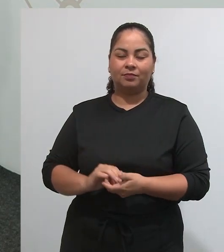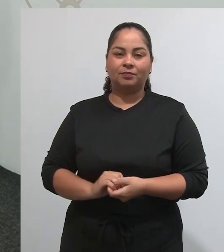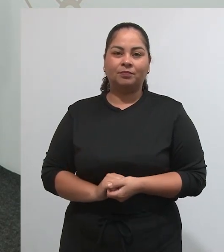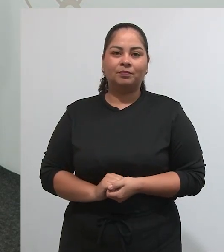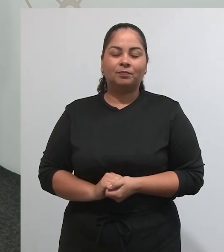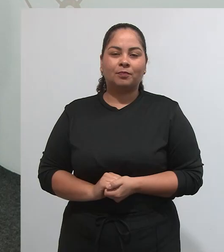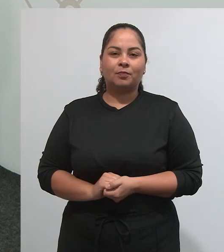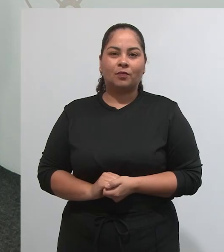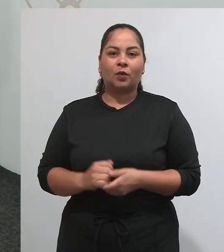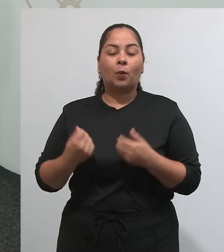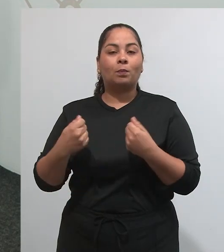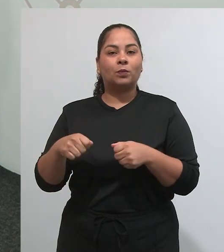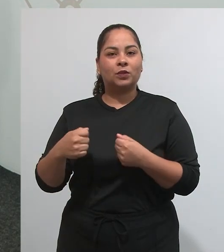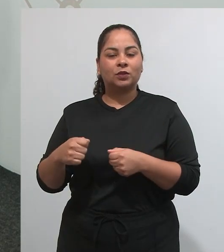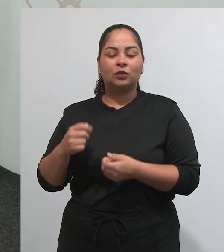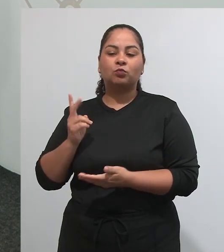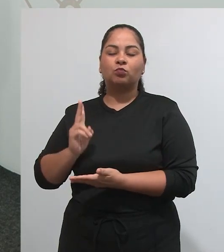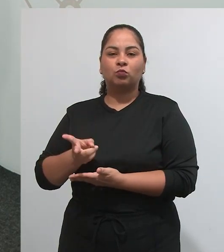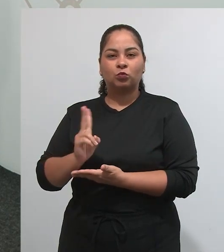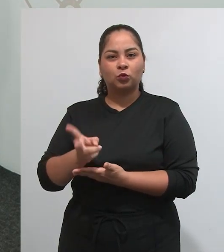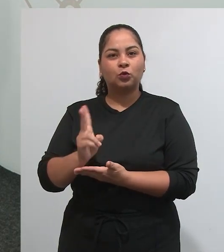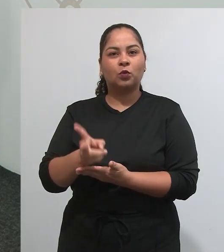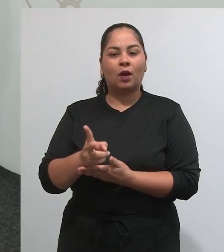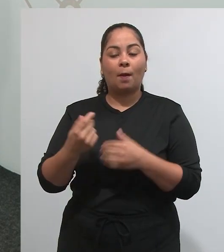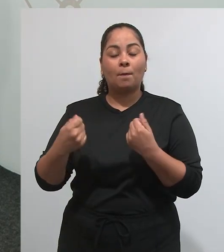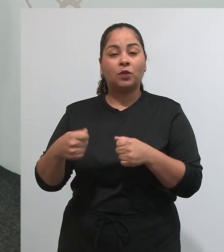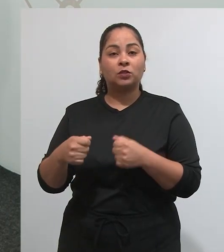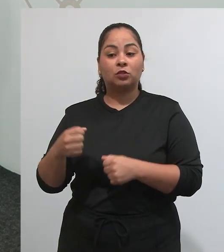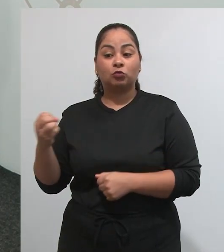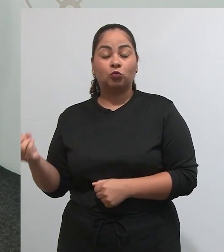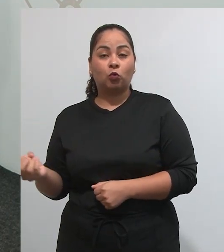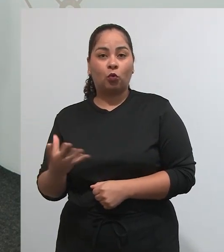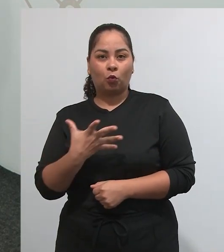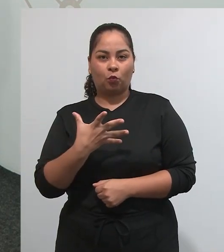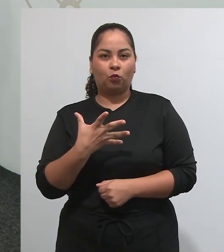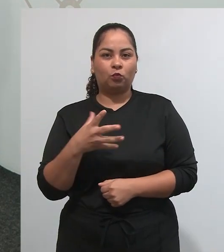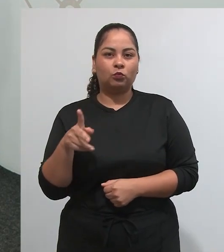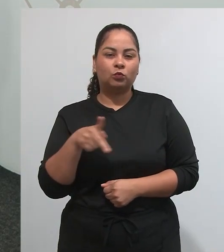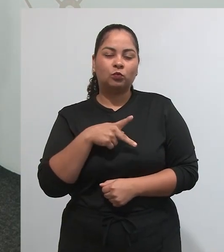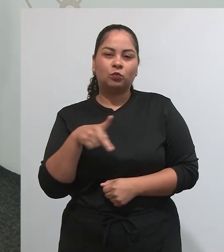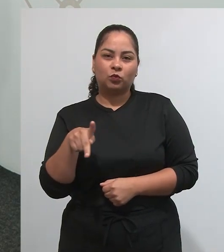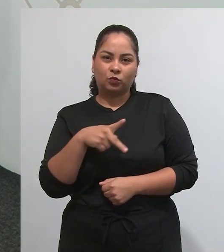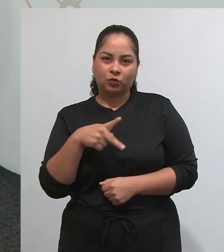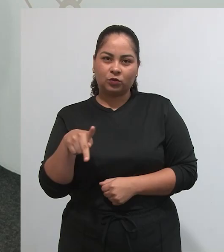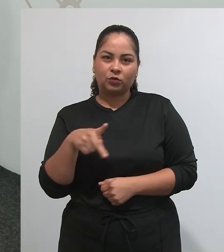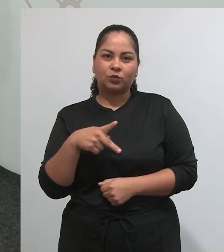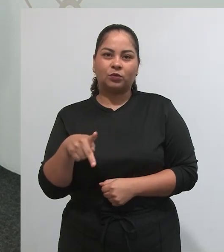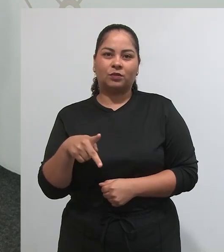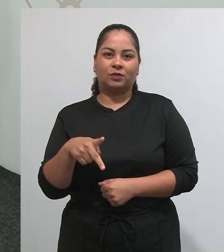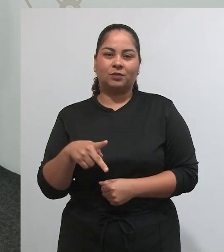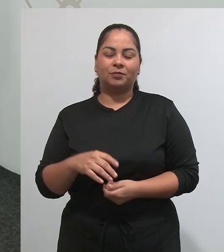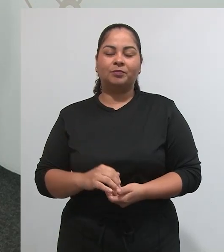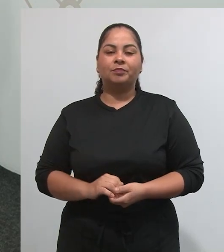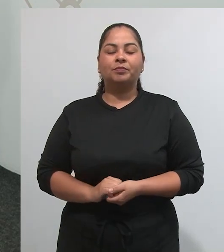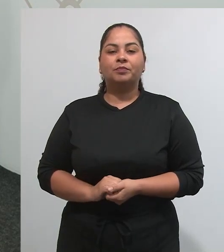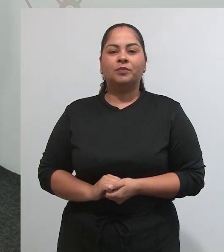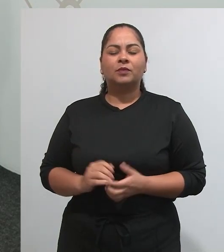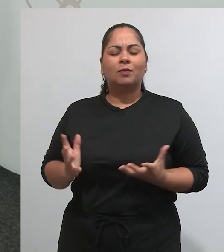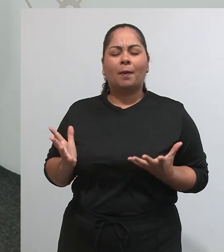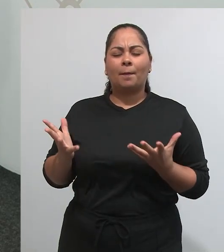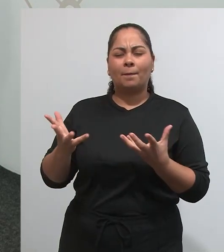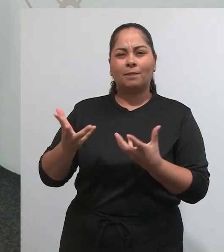nós aposentamos, mas a história não para. Tem que vir novas pessoas, novos sangues. Então,